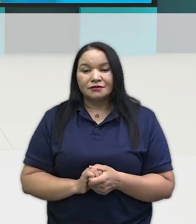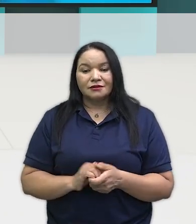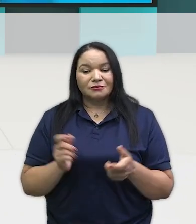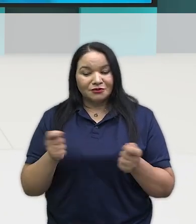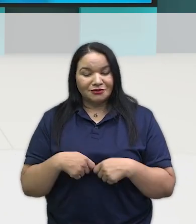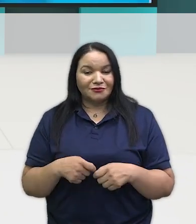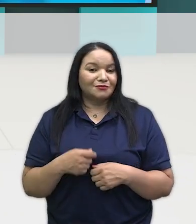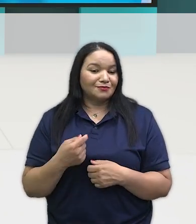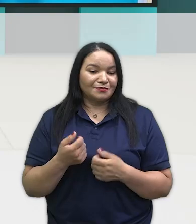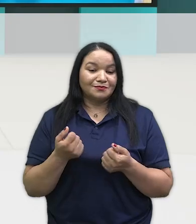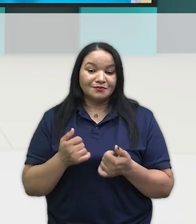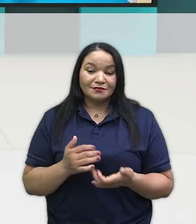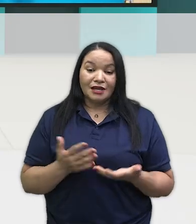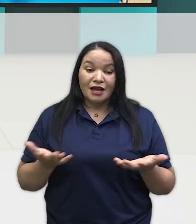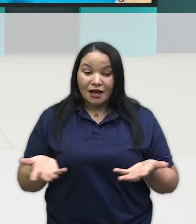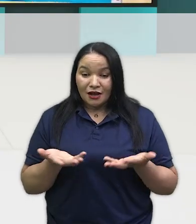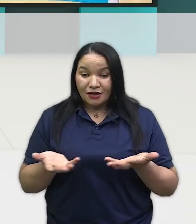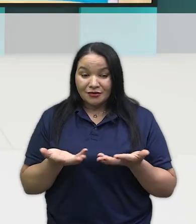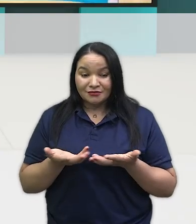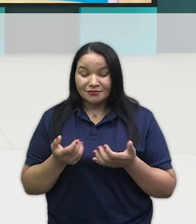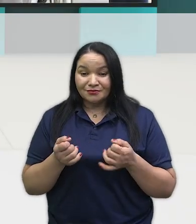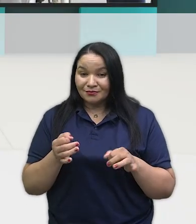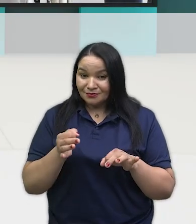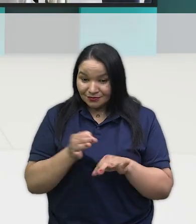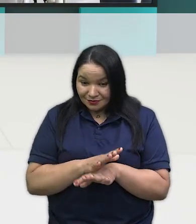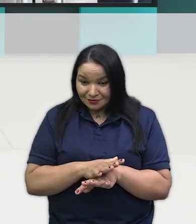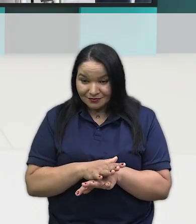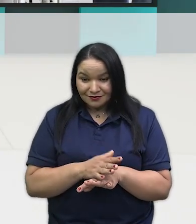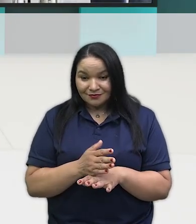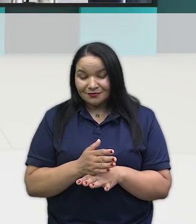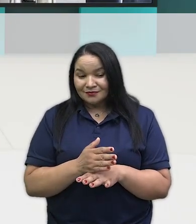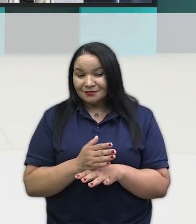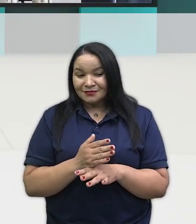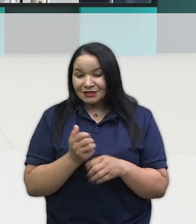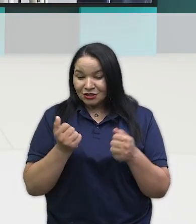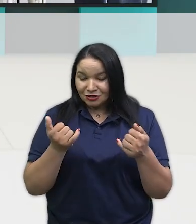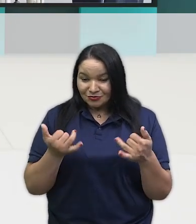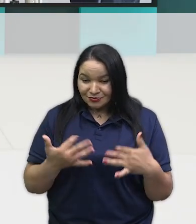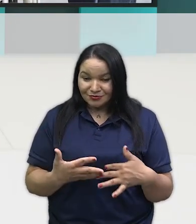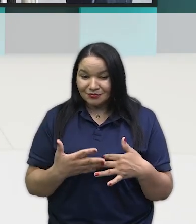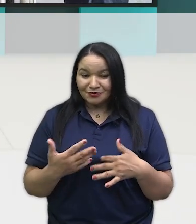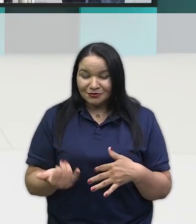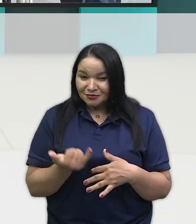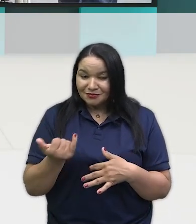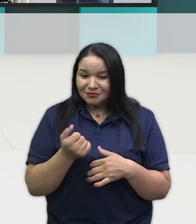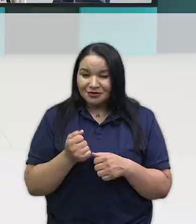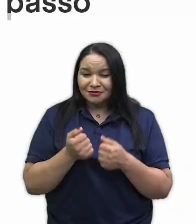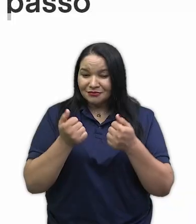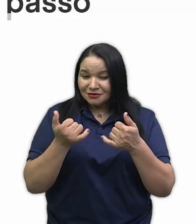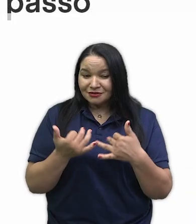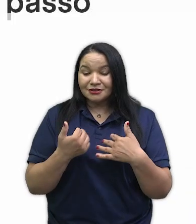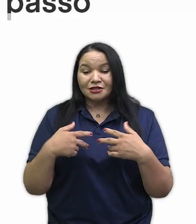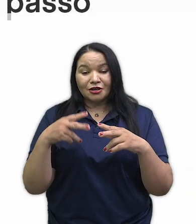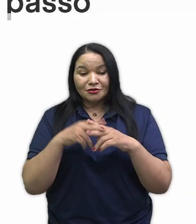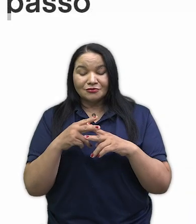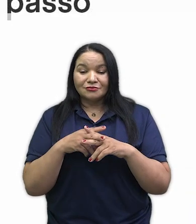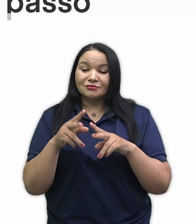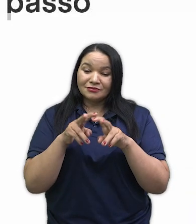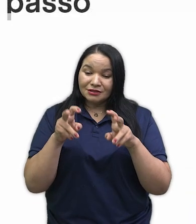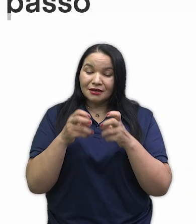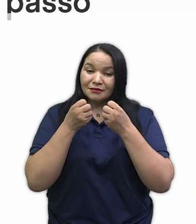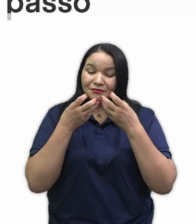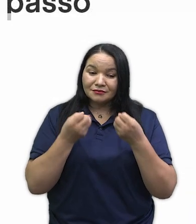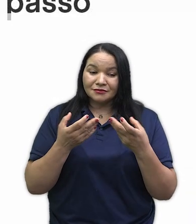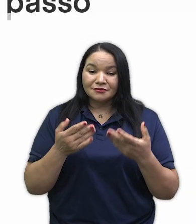bom? Então é isso, gente. Aqui a gente encerra esse aspecto todo bastante amplo sobre as lutas e